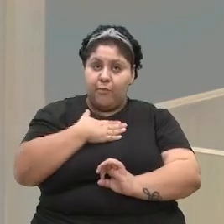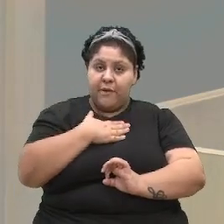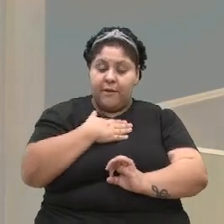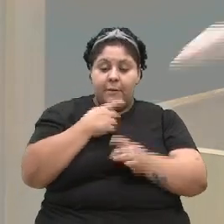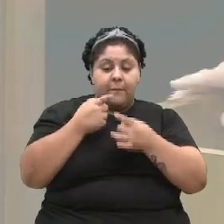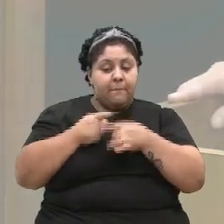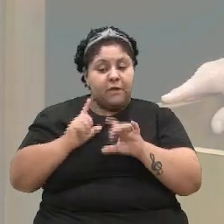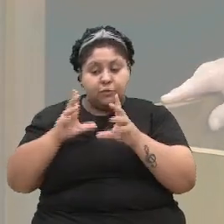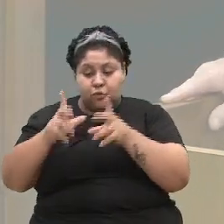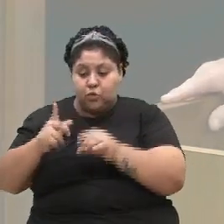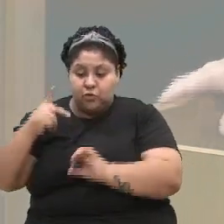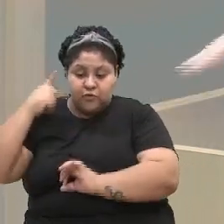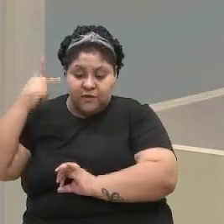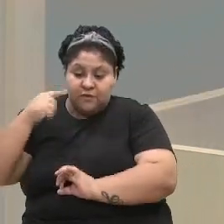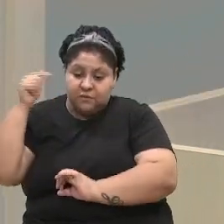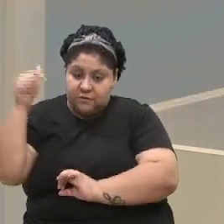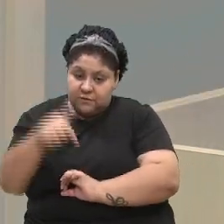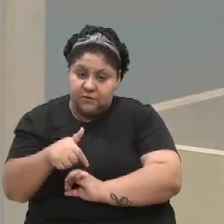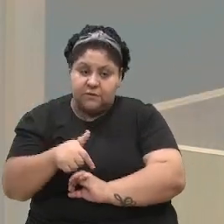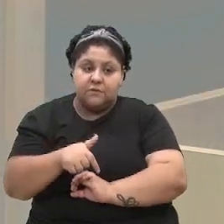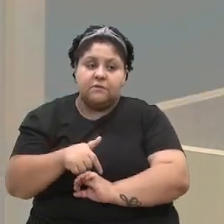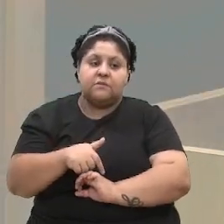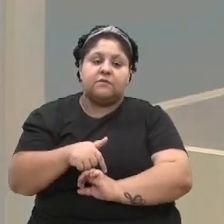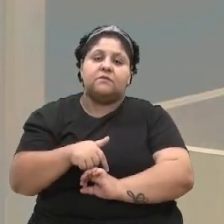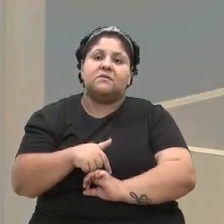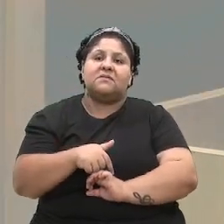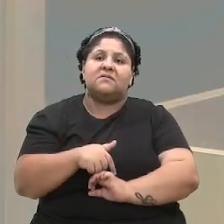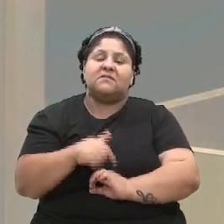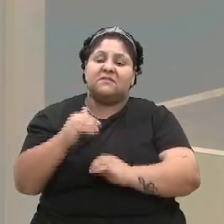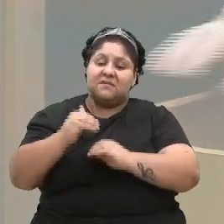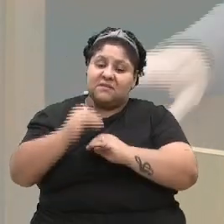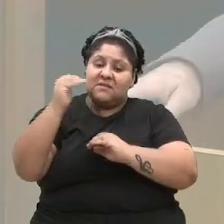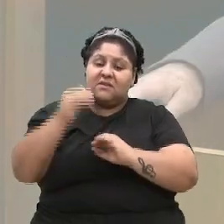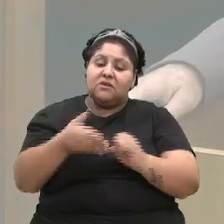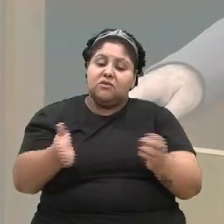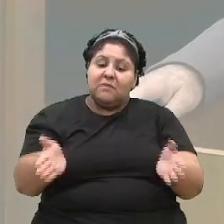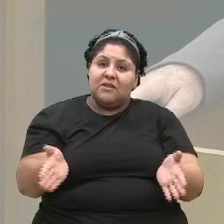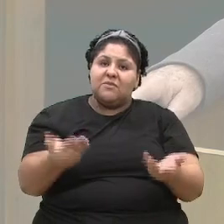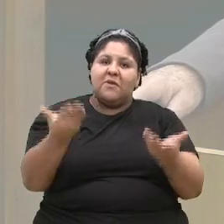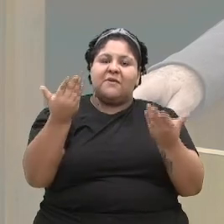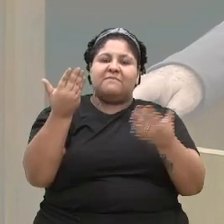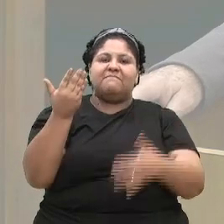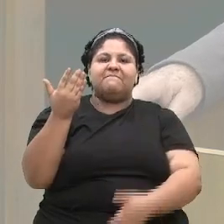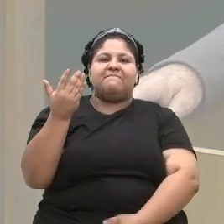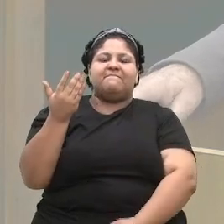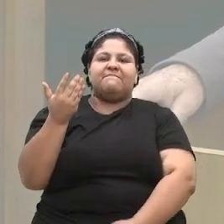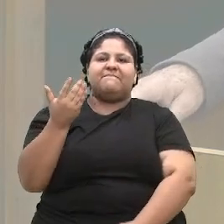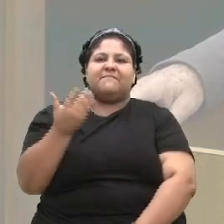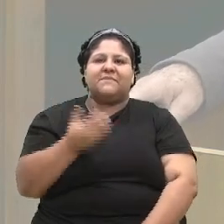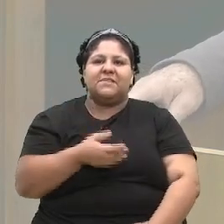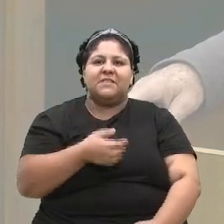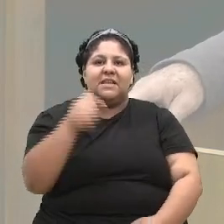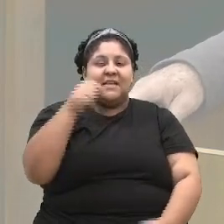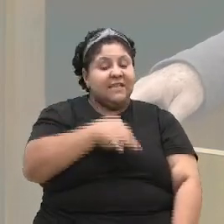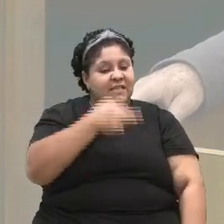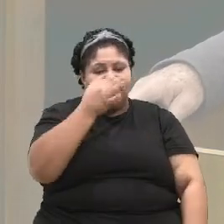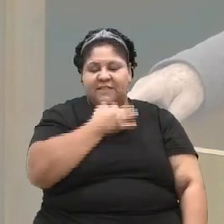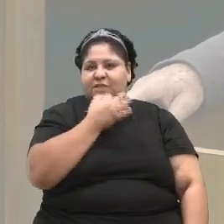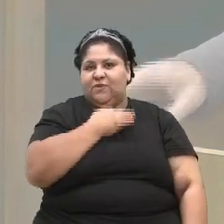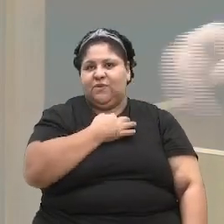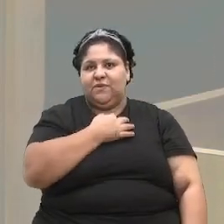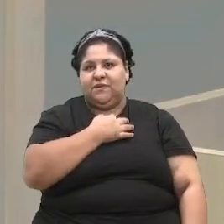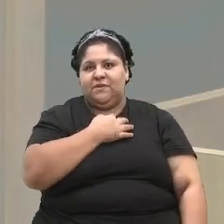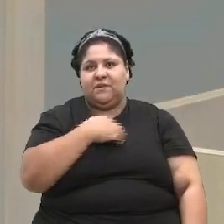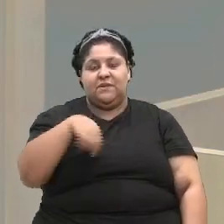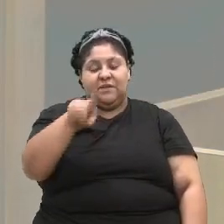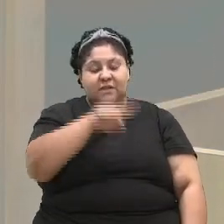por todos os vereadores aqui, que foi uma das maiores festas da uva de Caxias do Sul. A